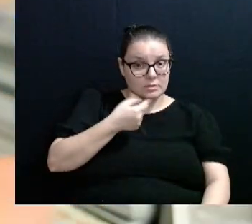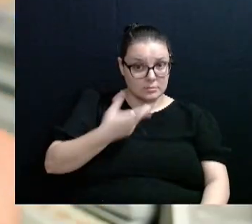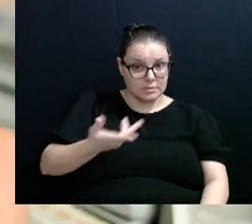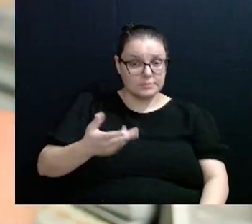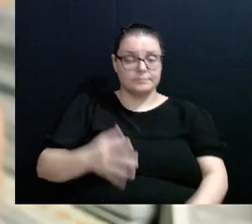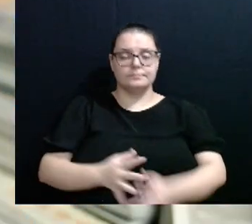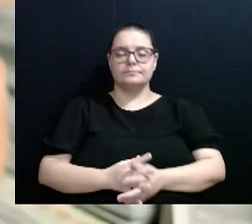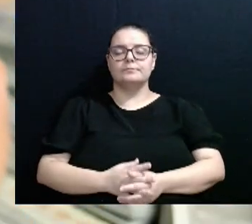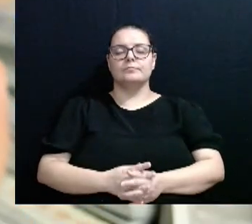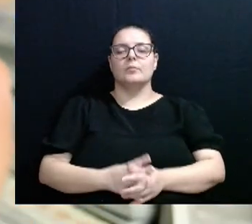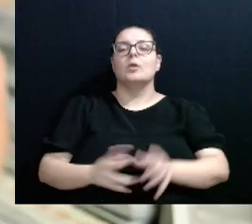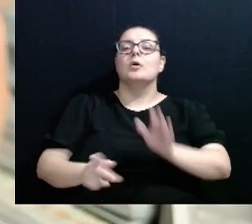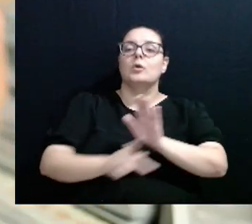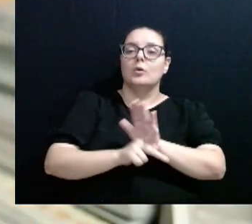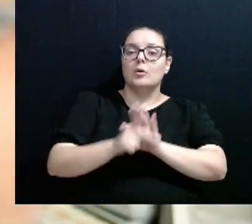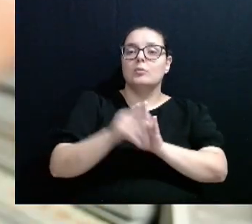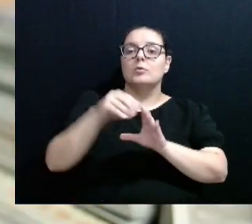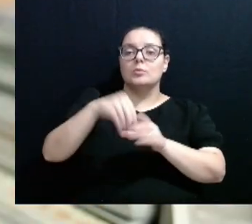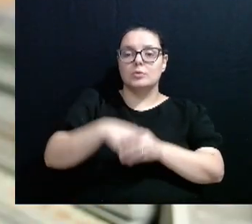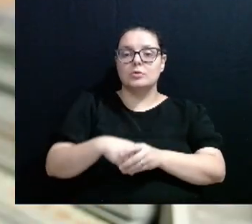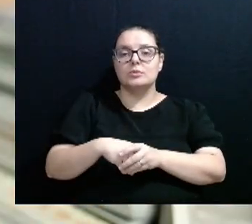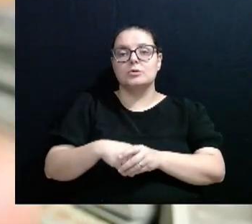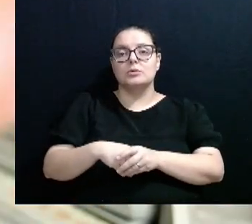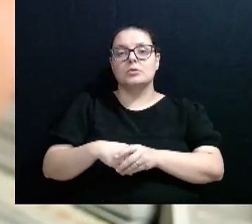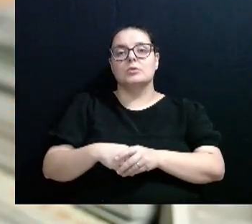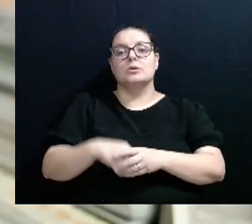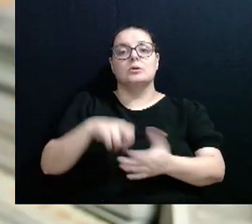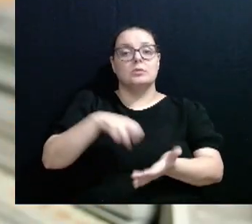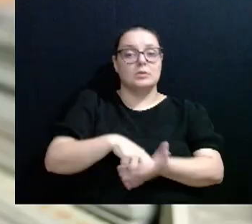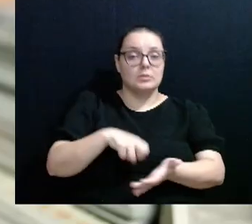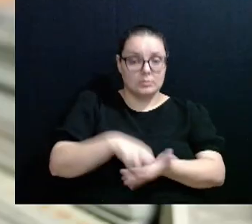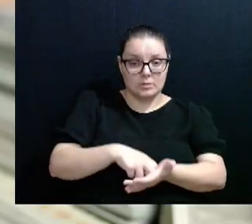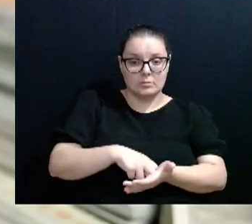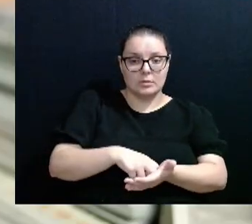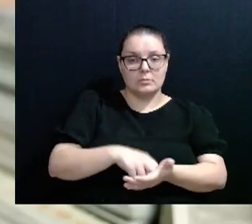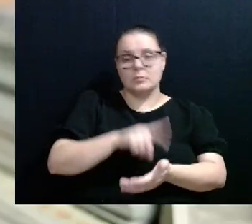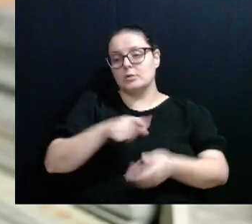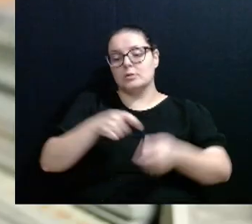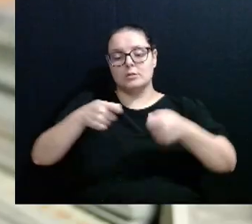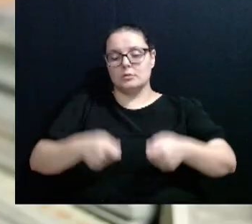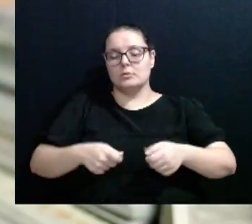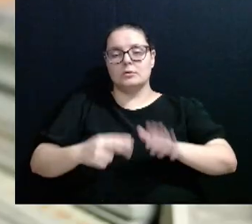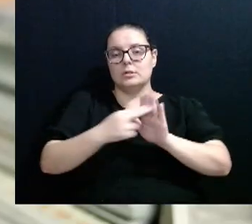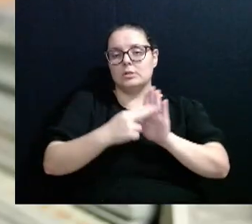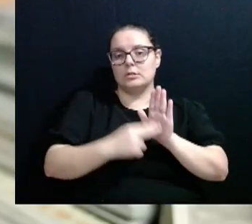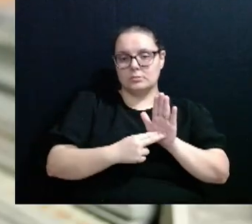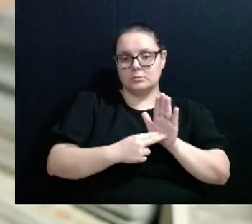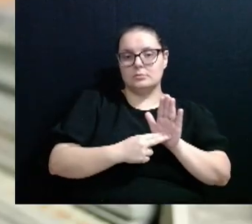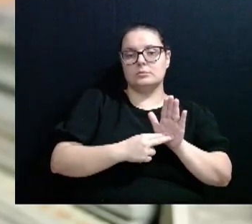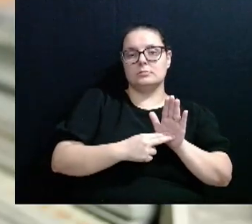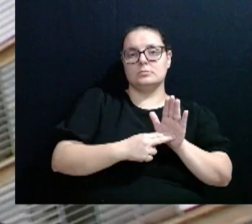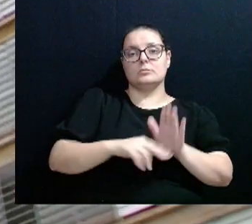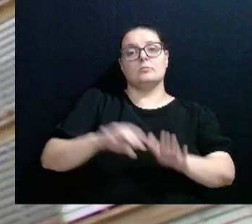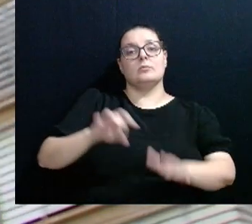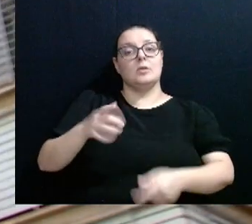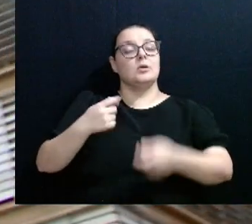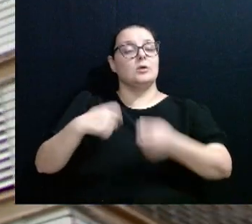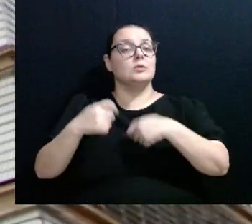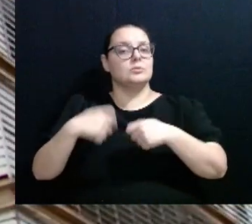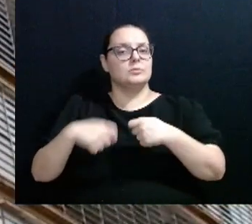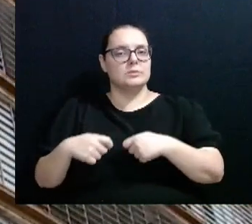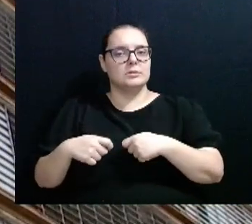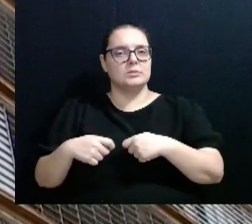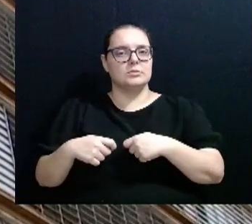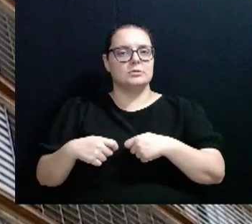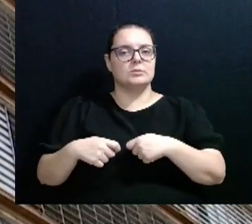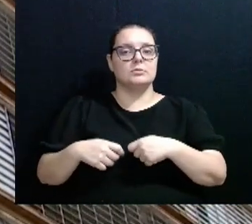projeto ainda prevê que eventuais penalidades pelo descumprimento da norma sejam apenas administrativas, com